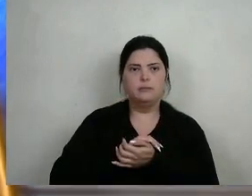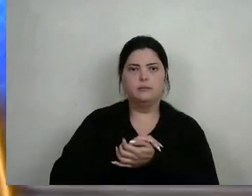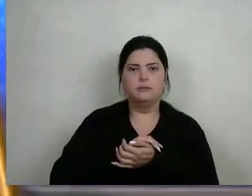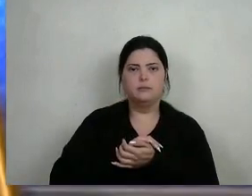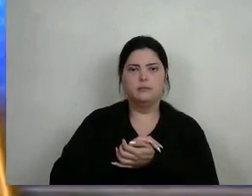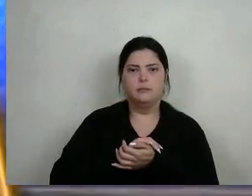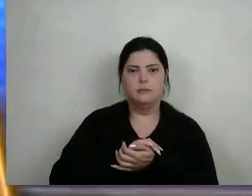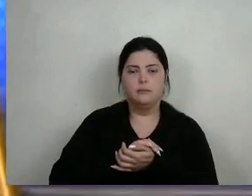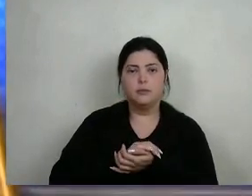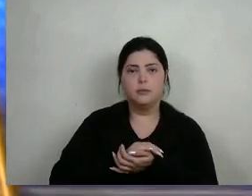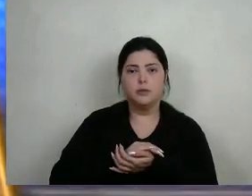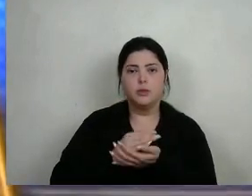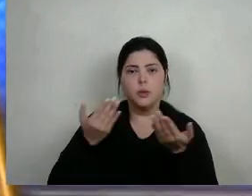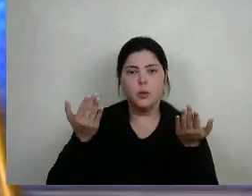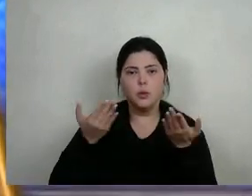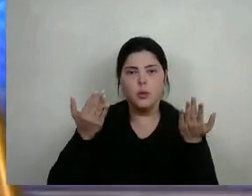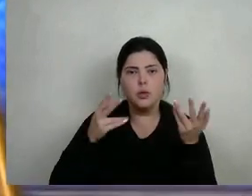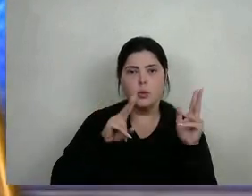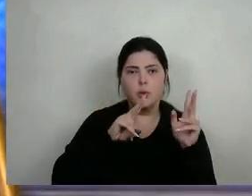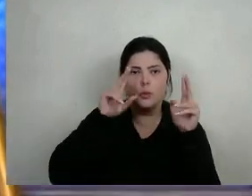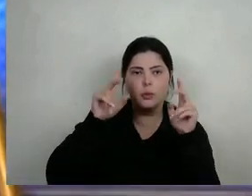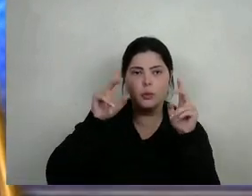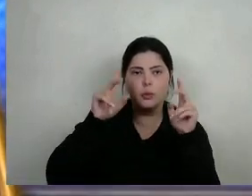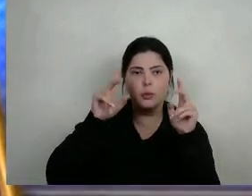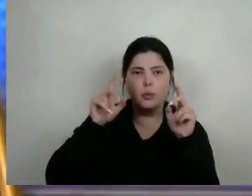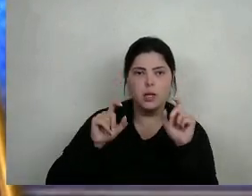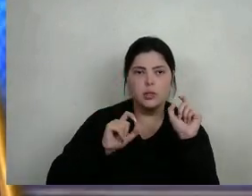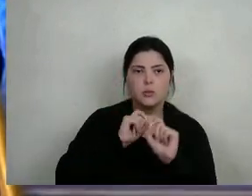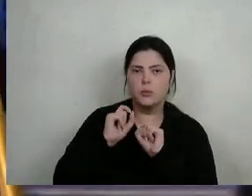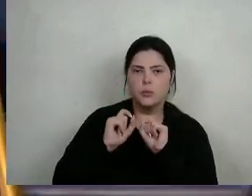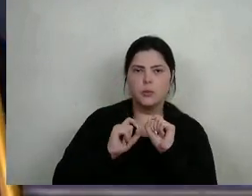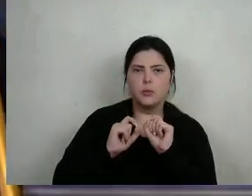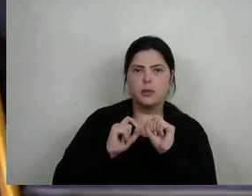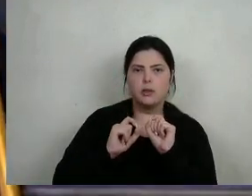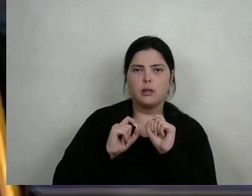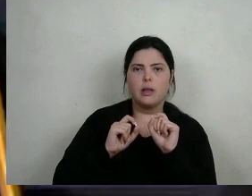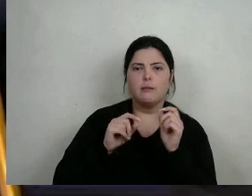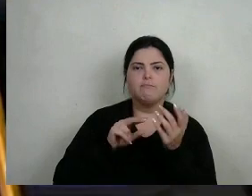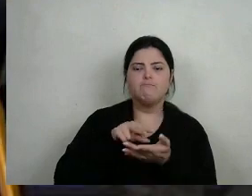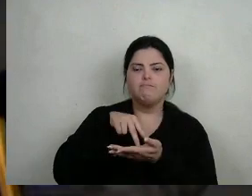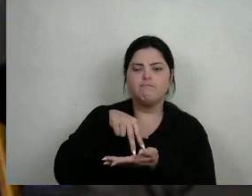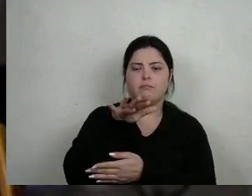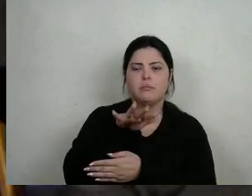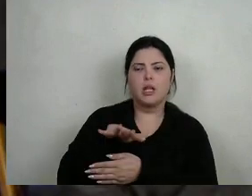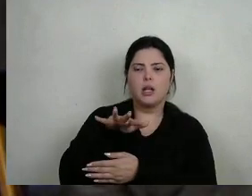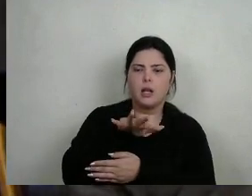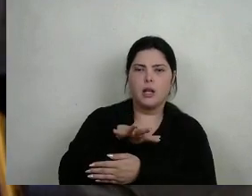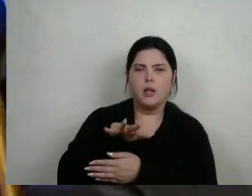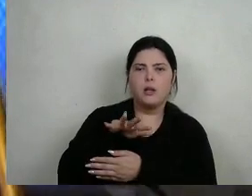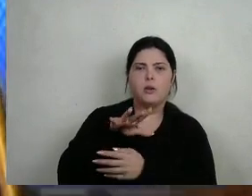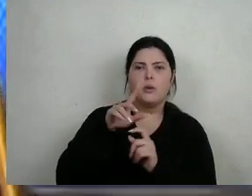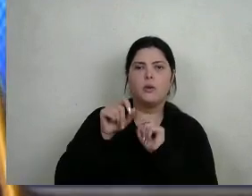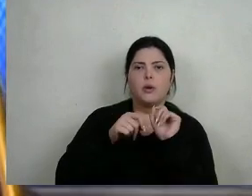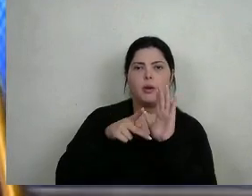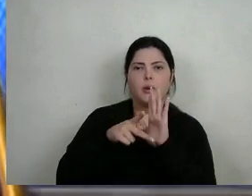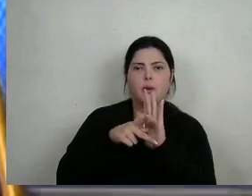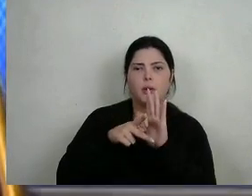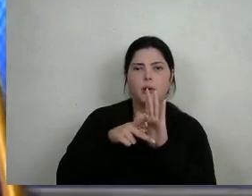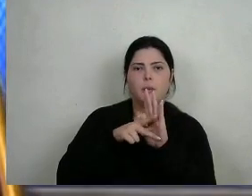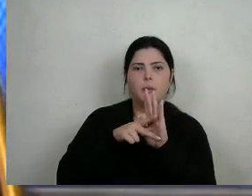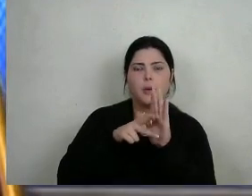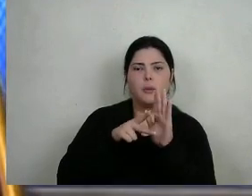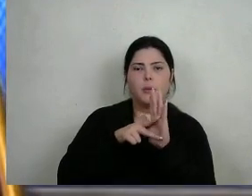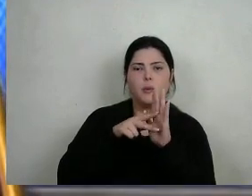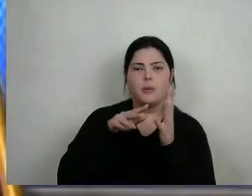Hoje nós vamos falar de um tema que está bastante em evidência no mercado, que é o próprio blockchain. E